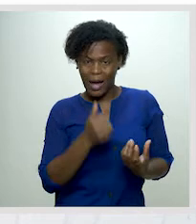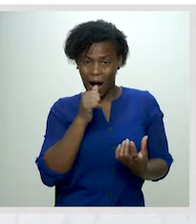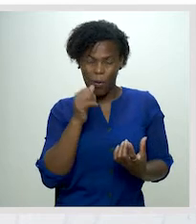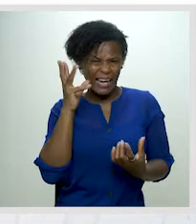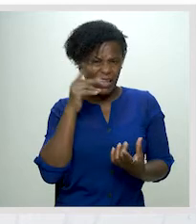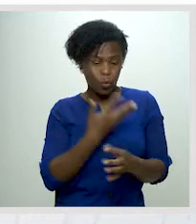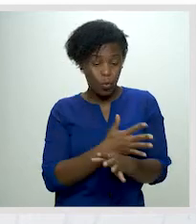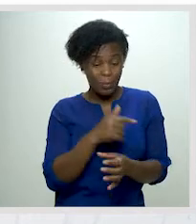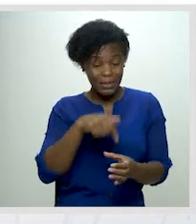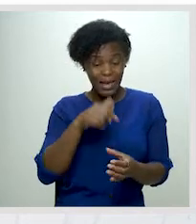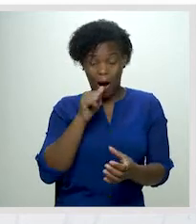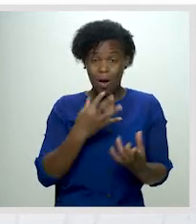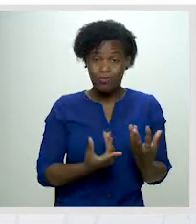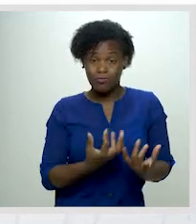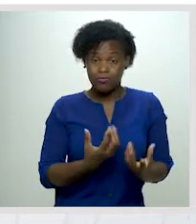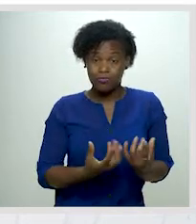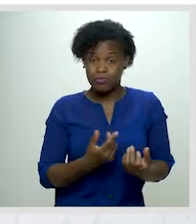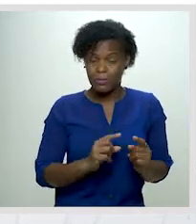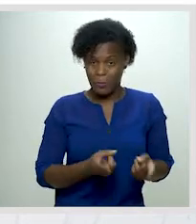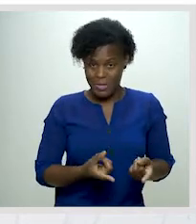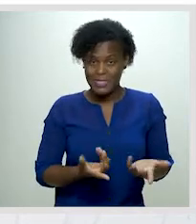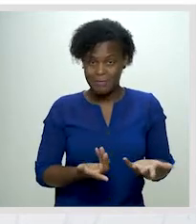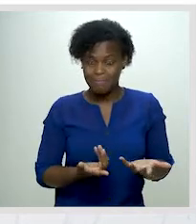até entrar em estado de ebulição.